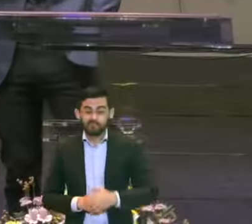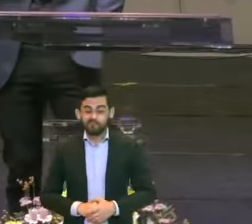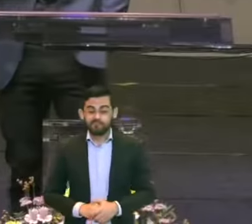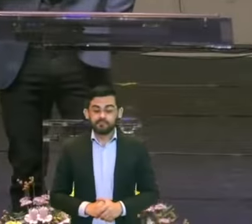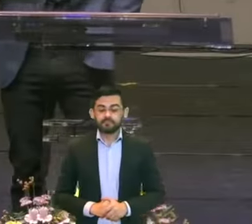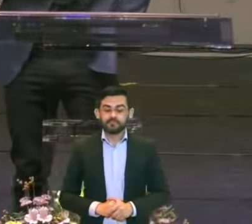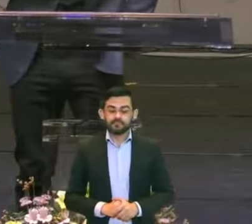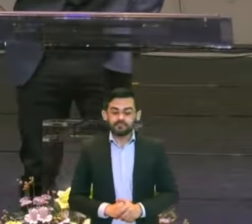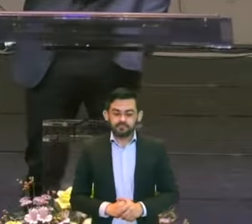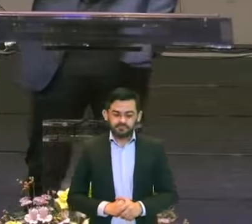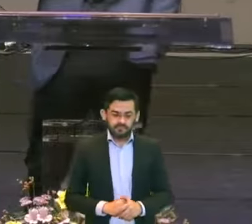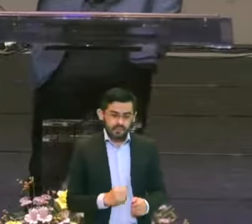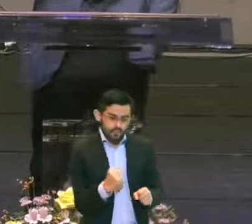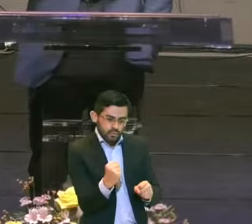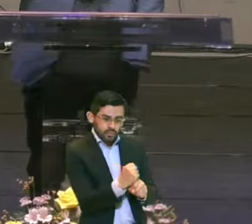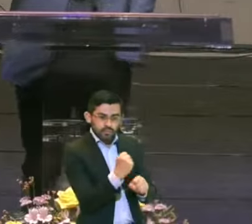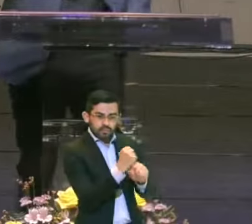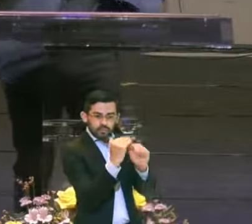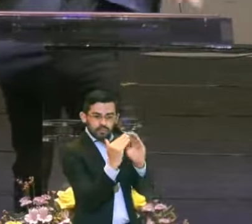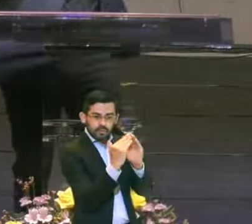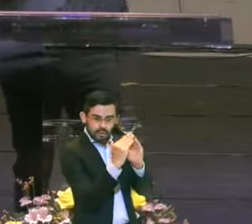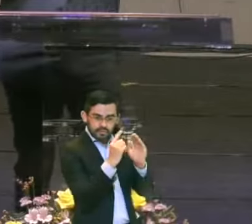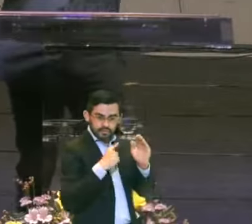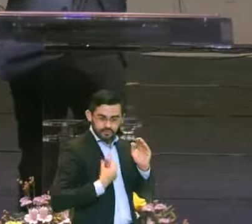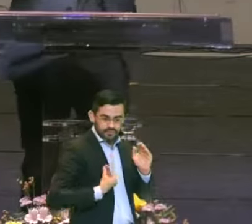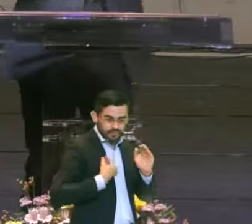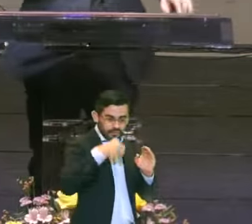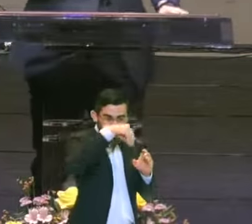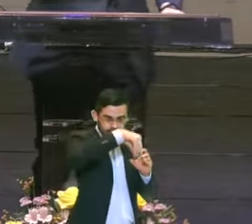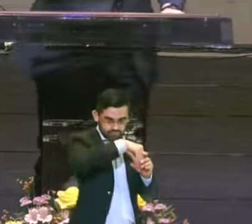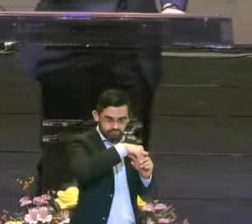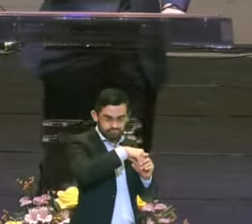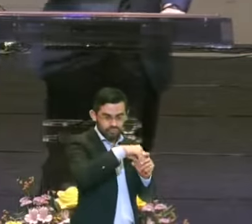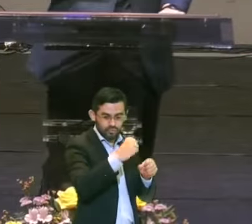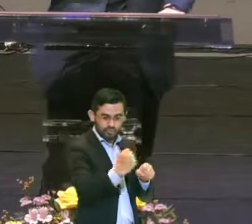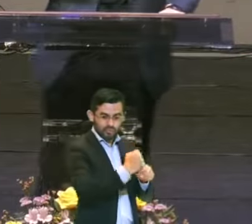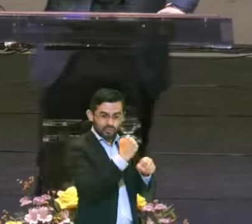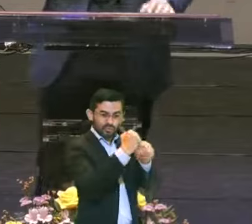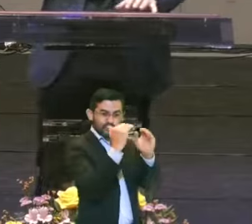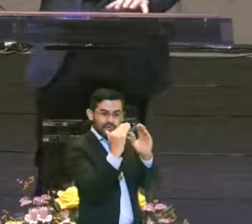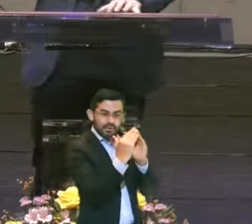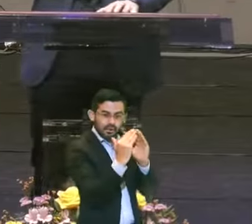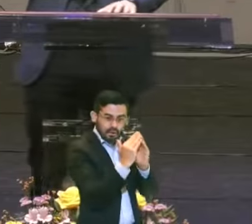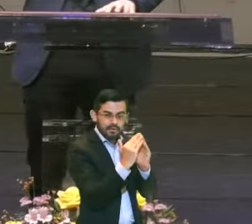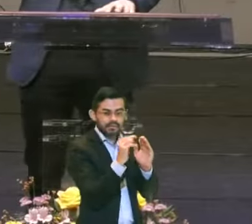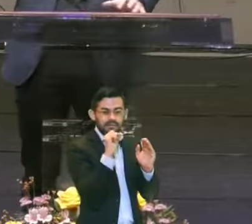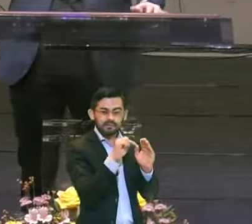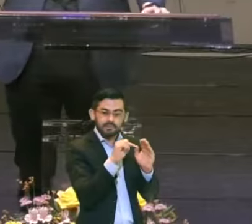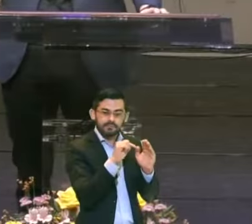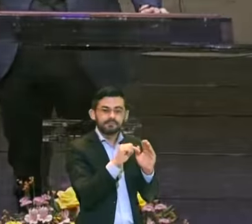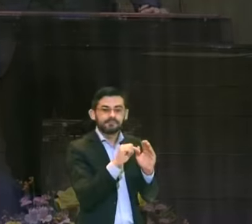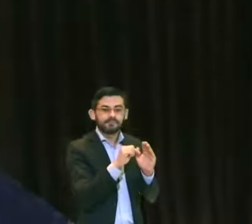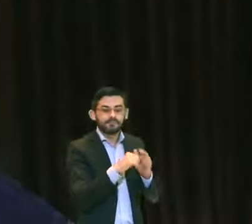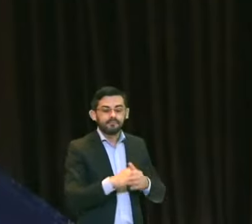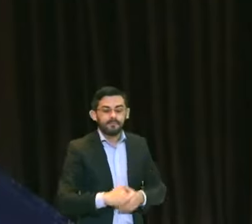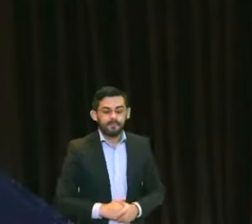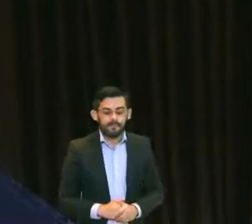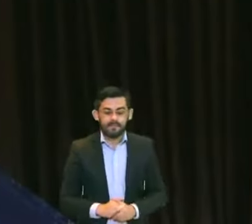casas e habitem nelas. Construam casas e habitem nelas.